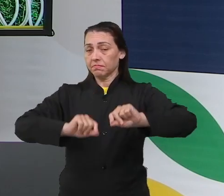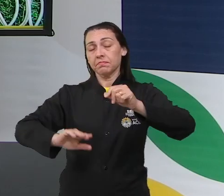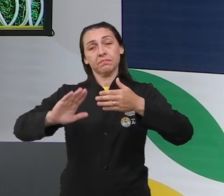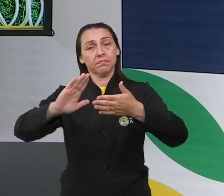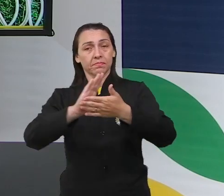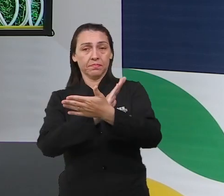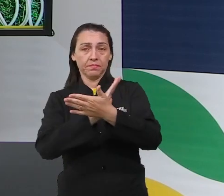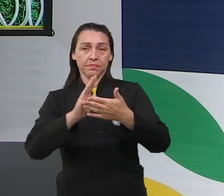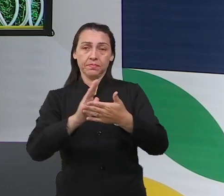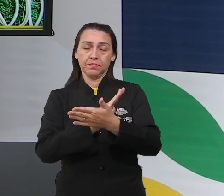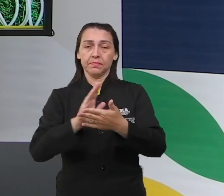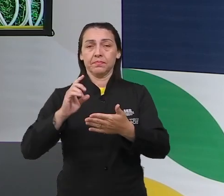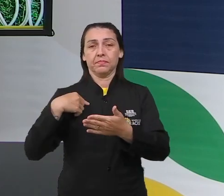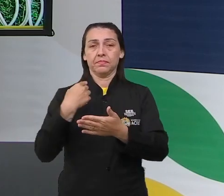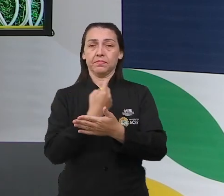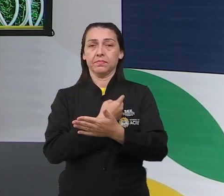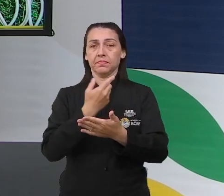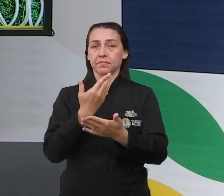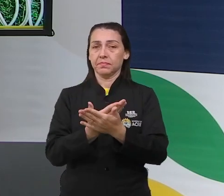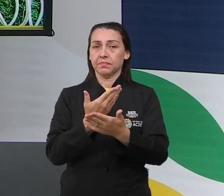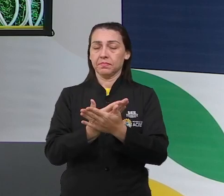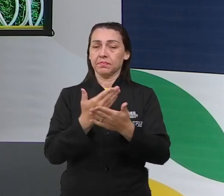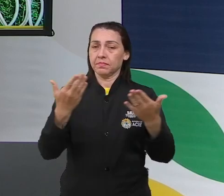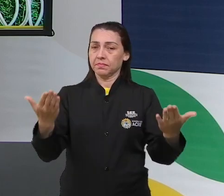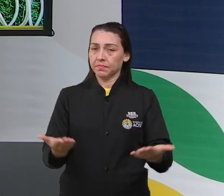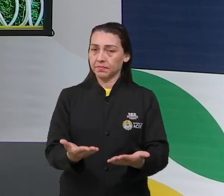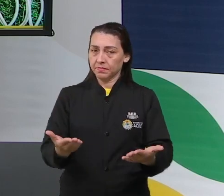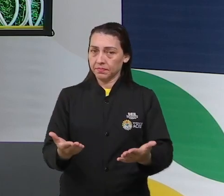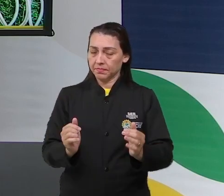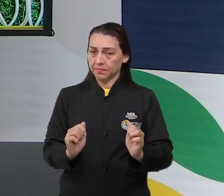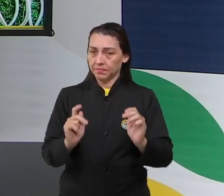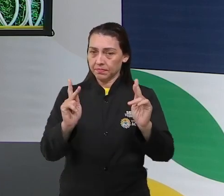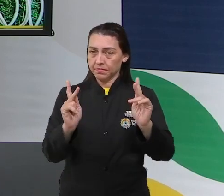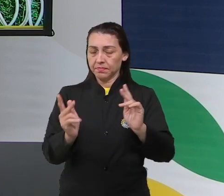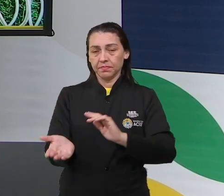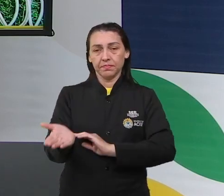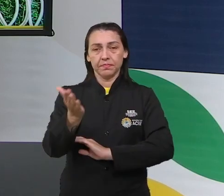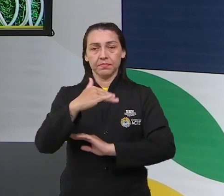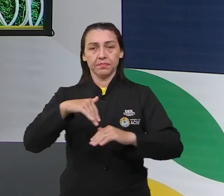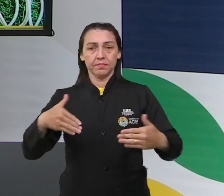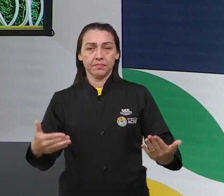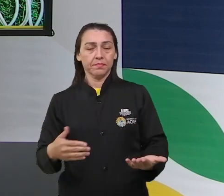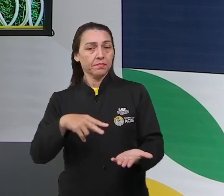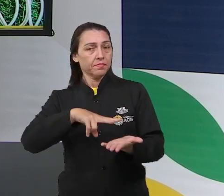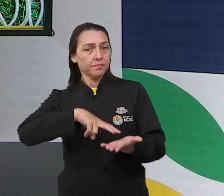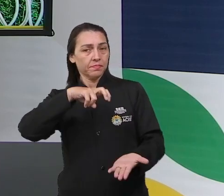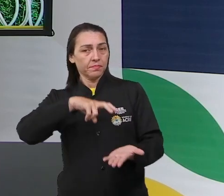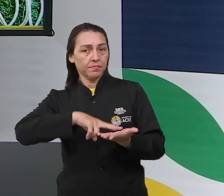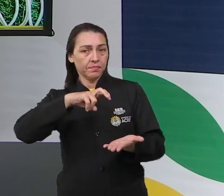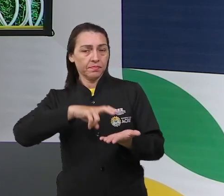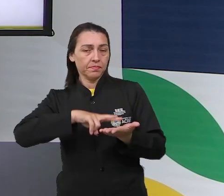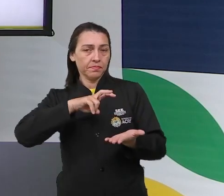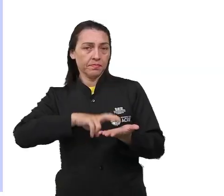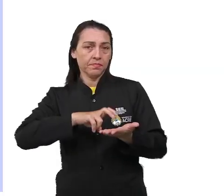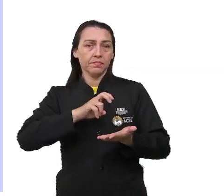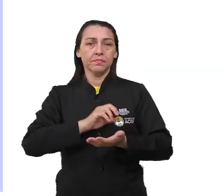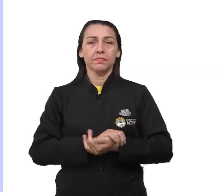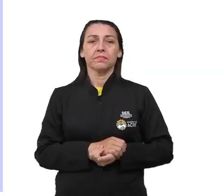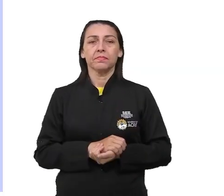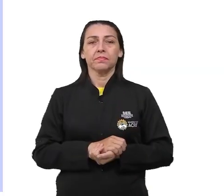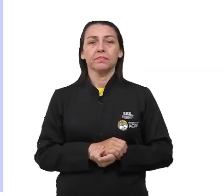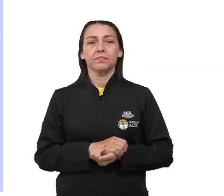apenas alguns para nós estudarmos na nossa aula de hoje, tudo bem? Vamos agora ao vocabulary,